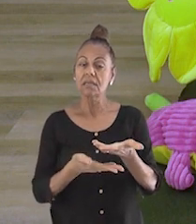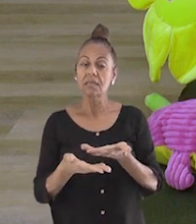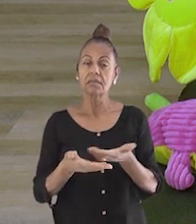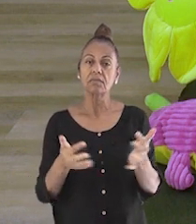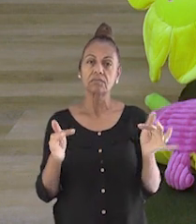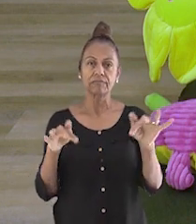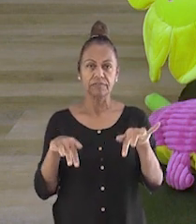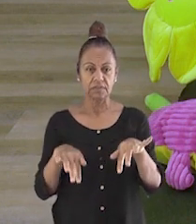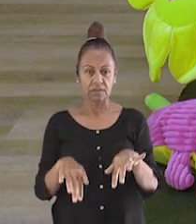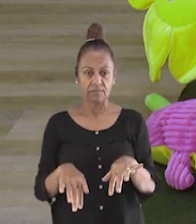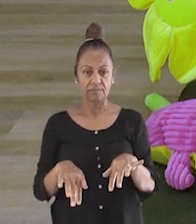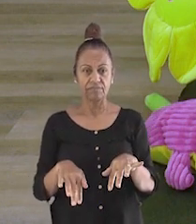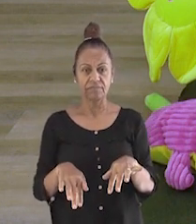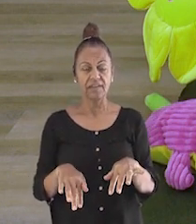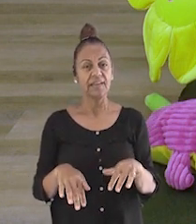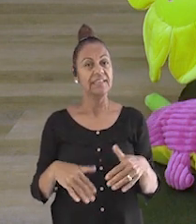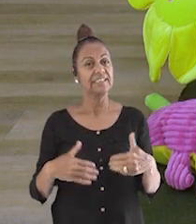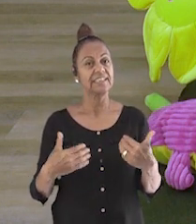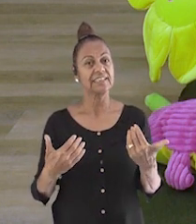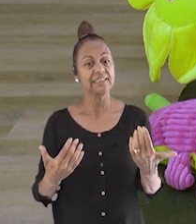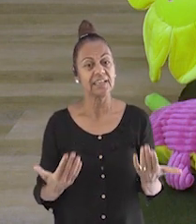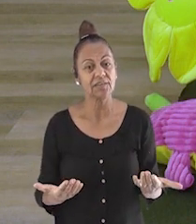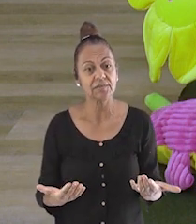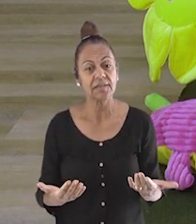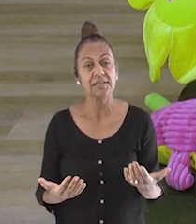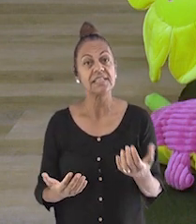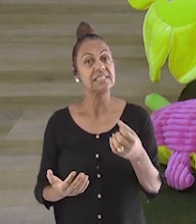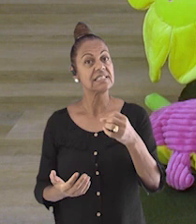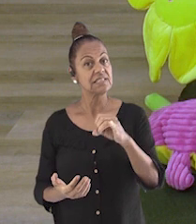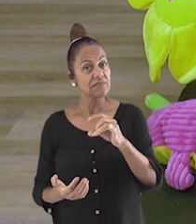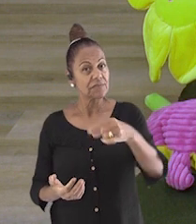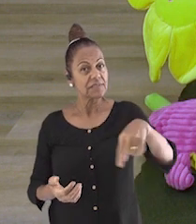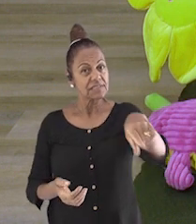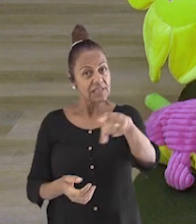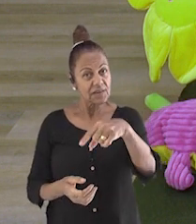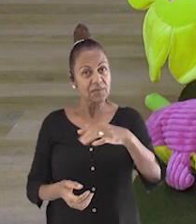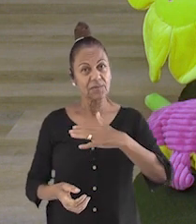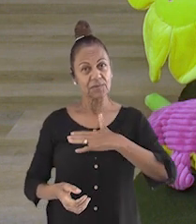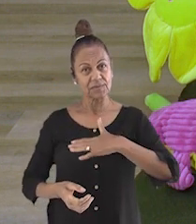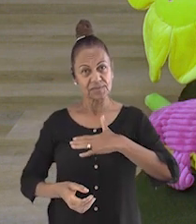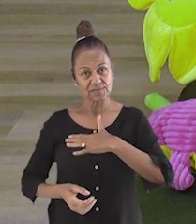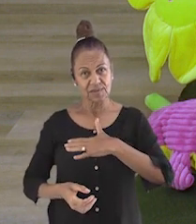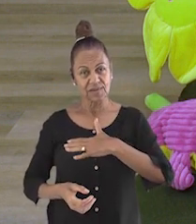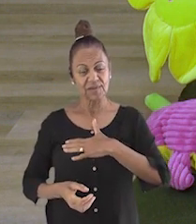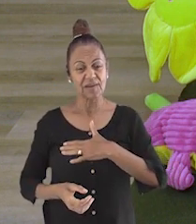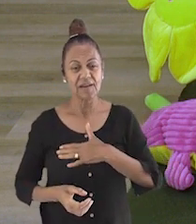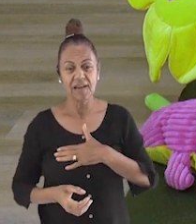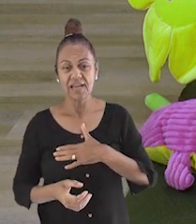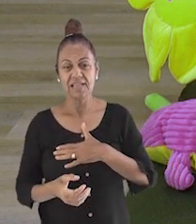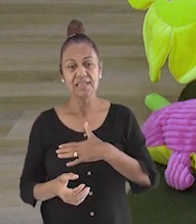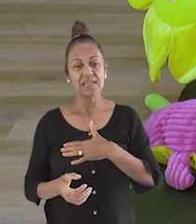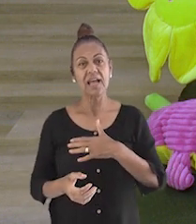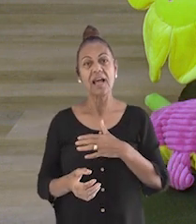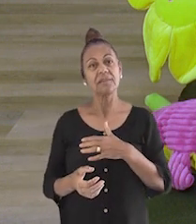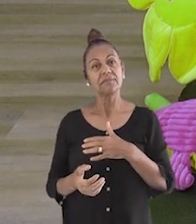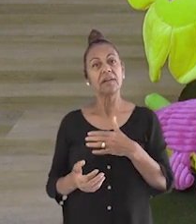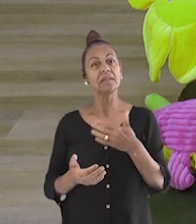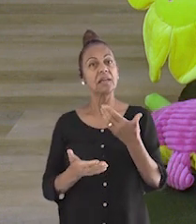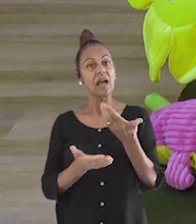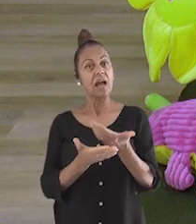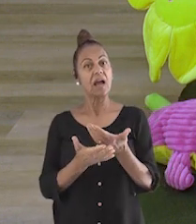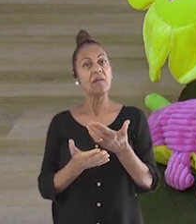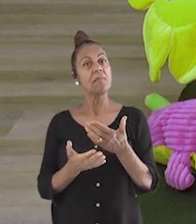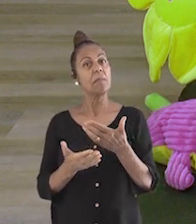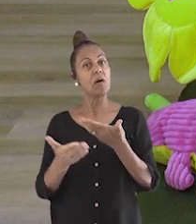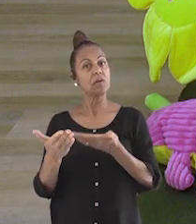tudo sensacional. Nossa interação está terminando. Então, se você